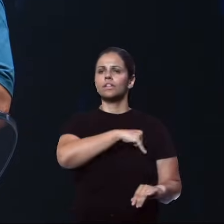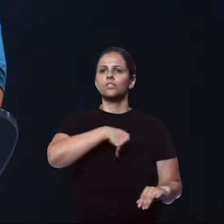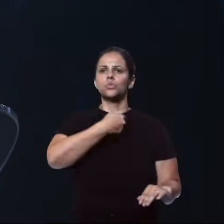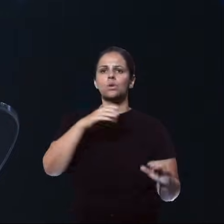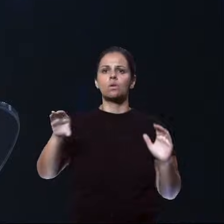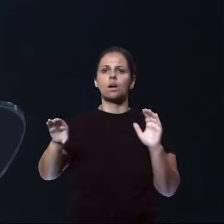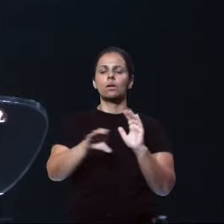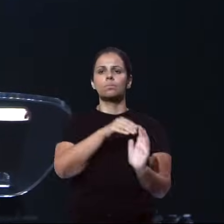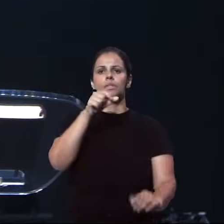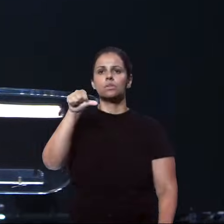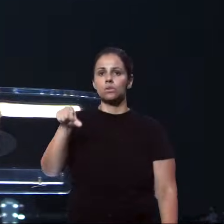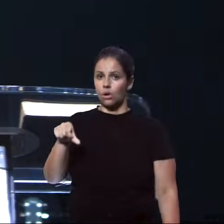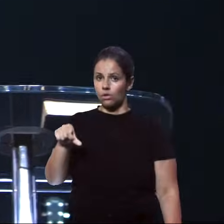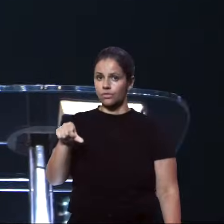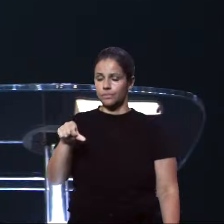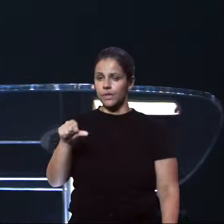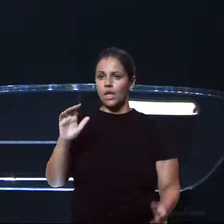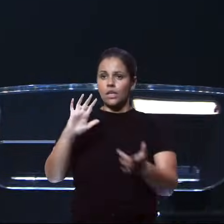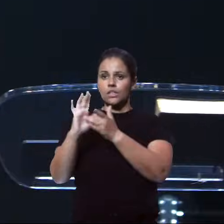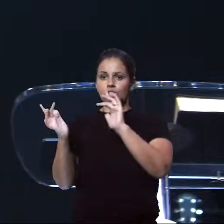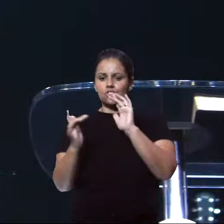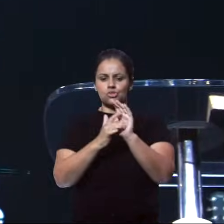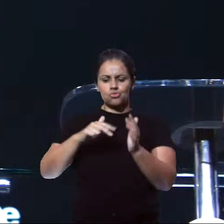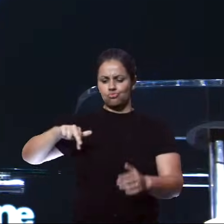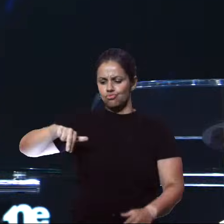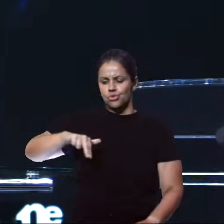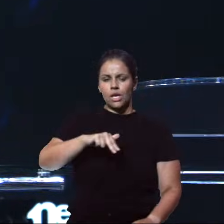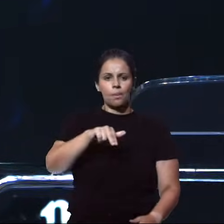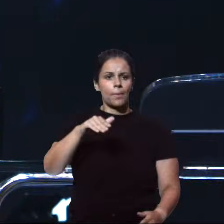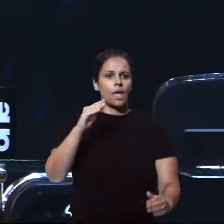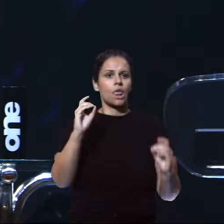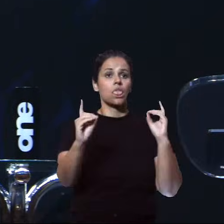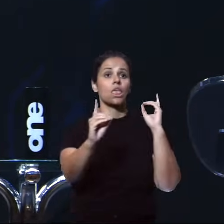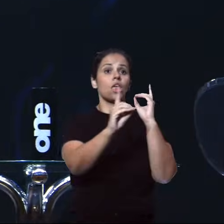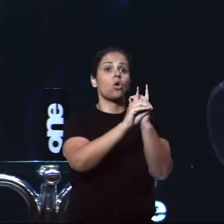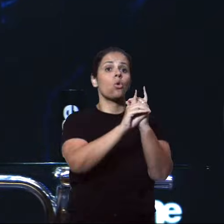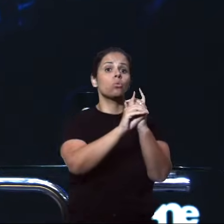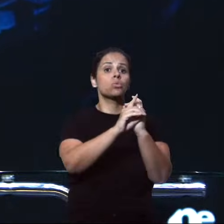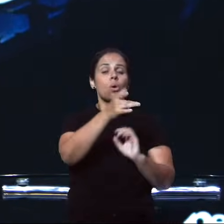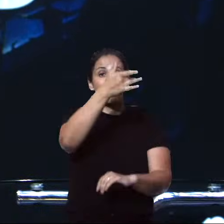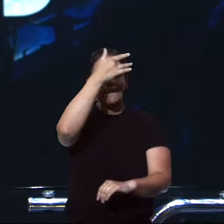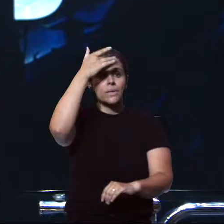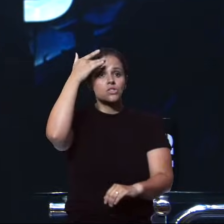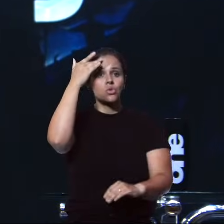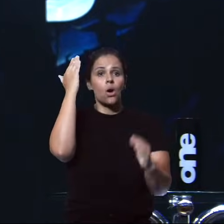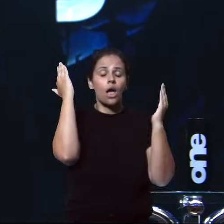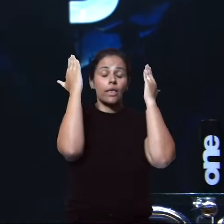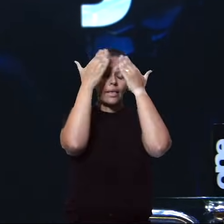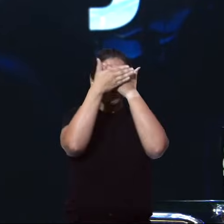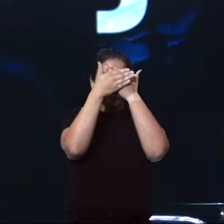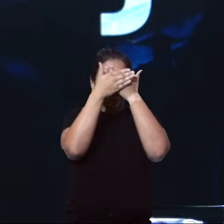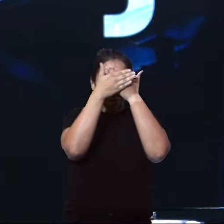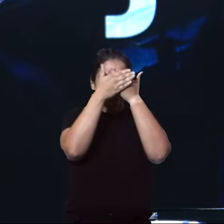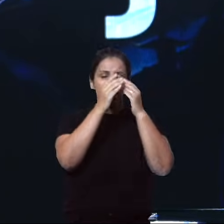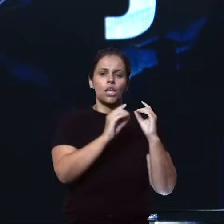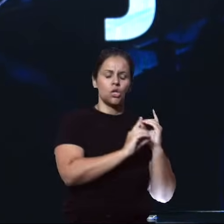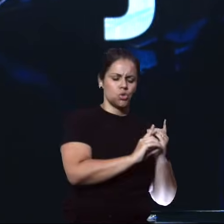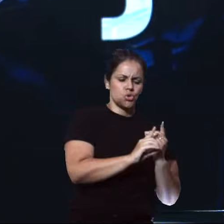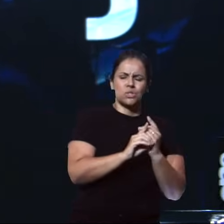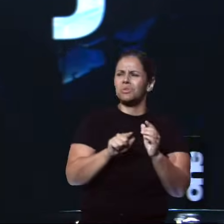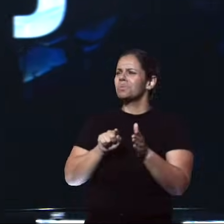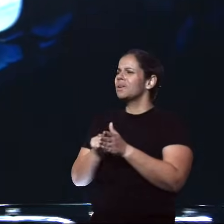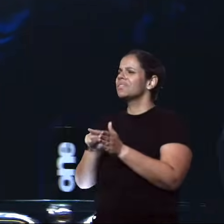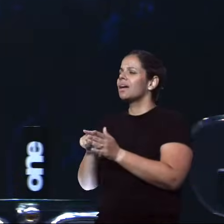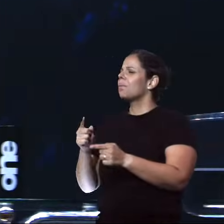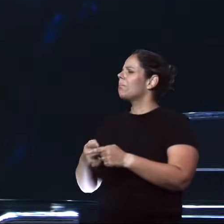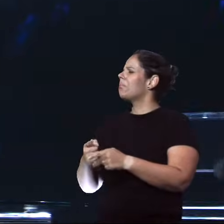Jesus encontra um cego de nascença e os seus discípulos perguntam: por que ele é cego? Por causa do pecado dele ou do pecado dos seus